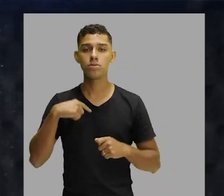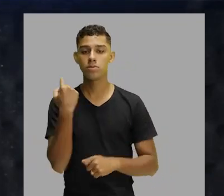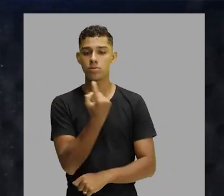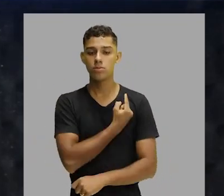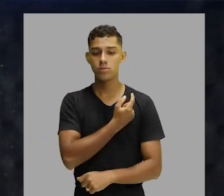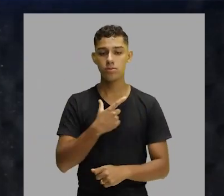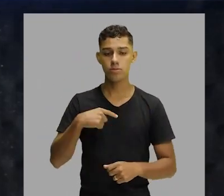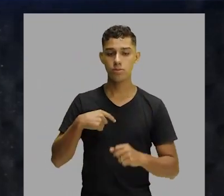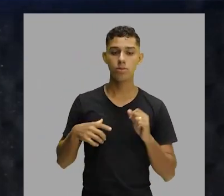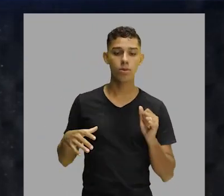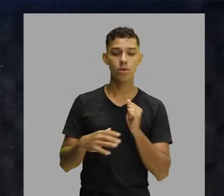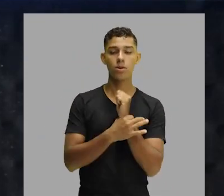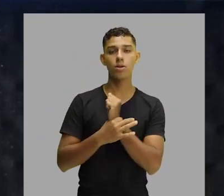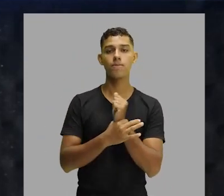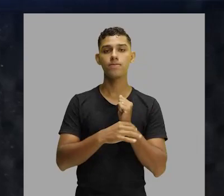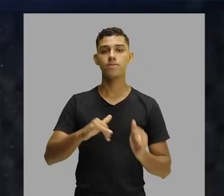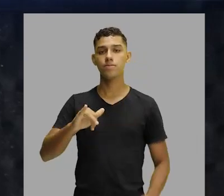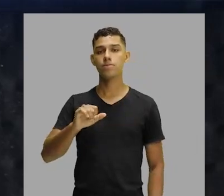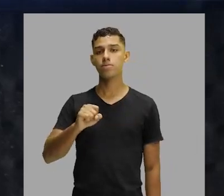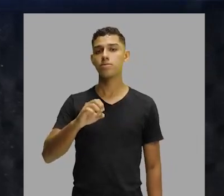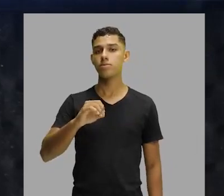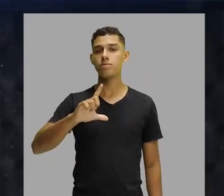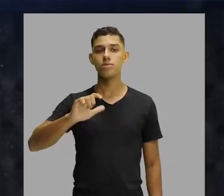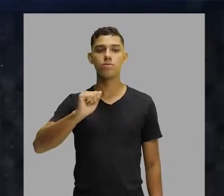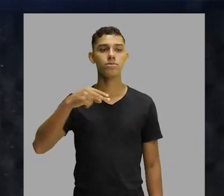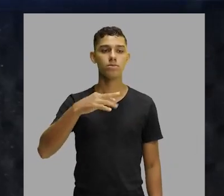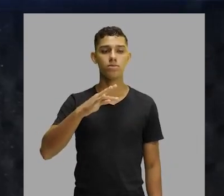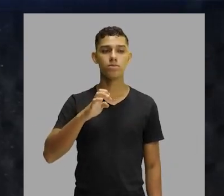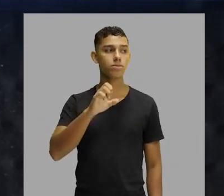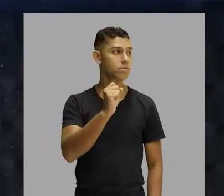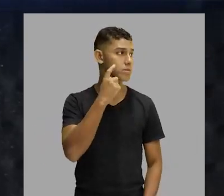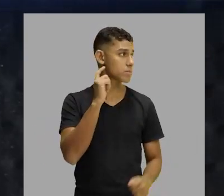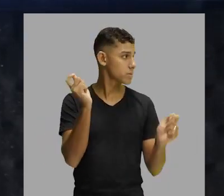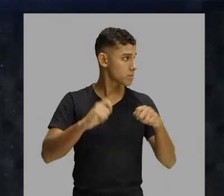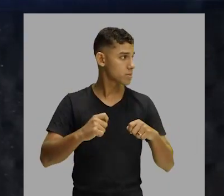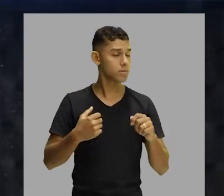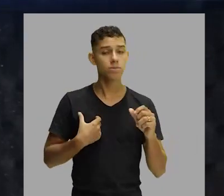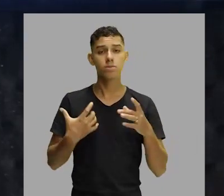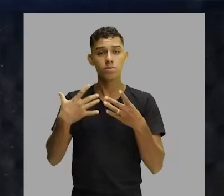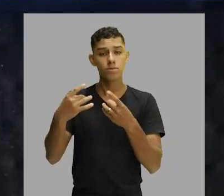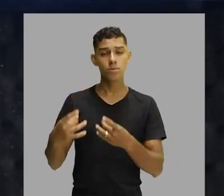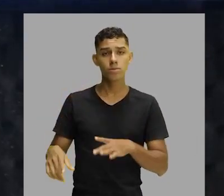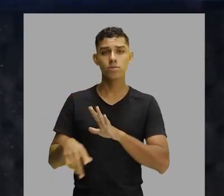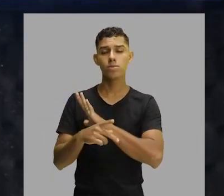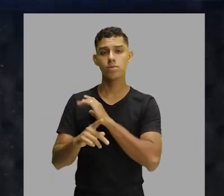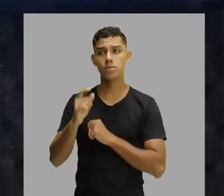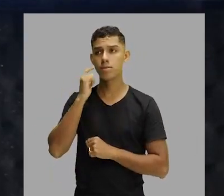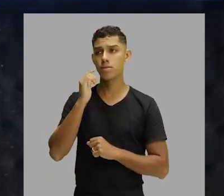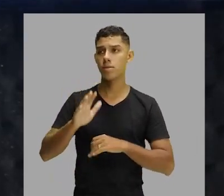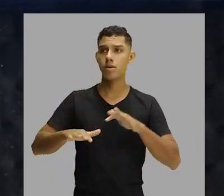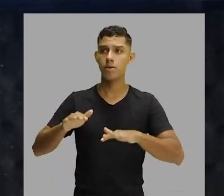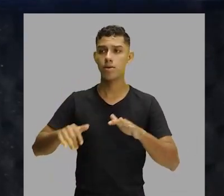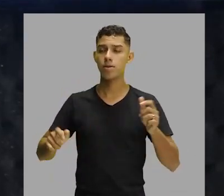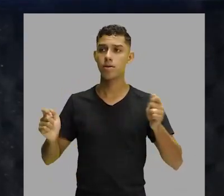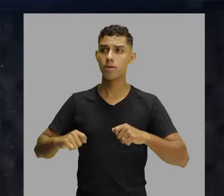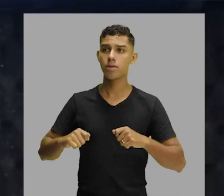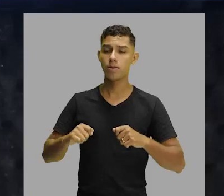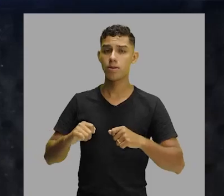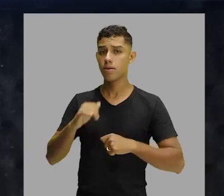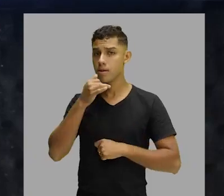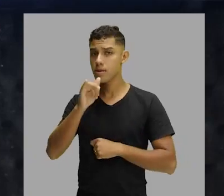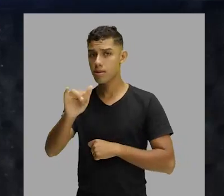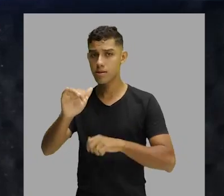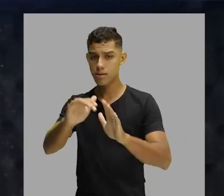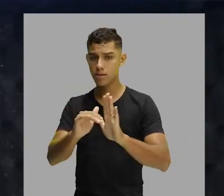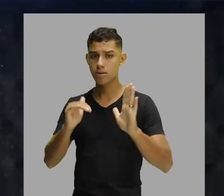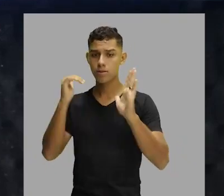Nos isolantes é um espaço bem acentuado, né? É um gap muito grande, precisa de uma energia muito grande para